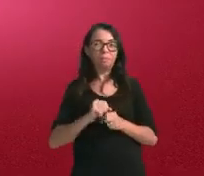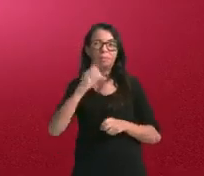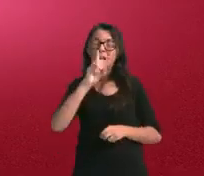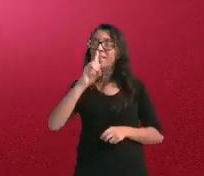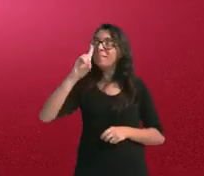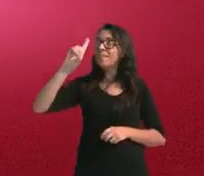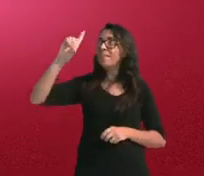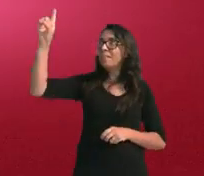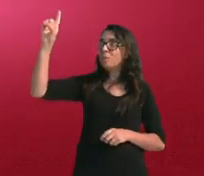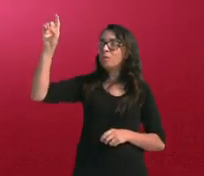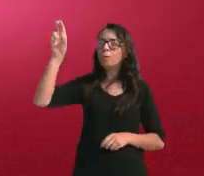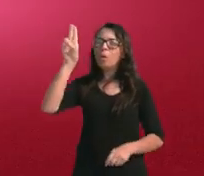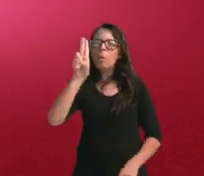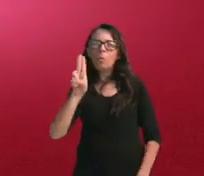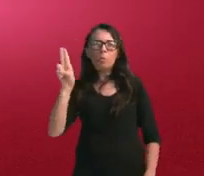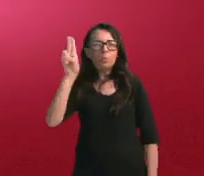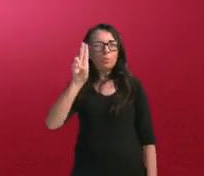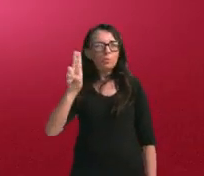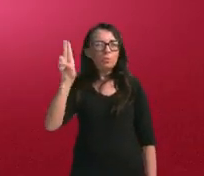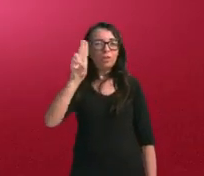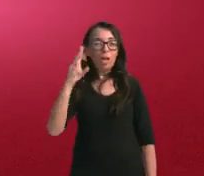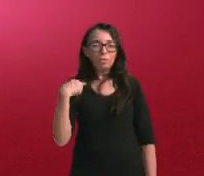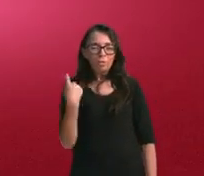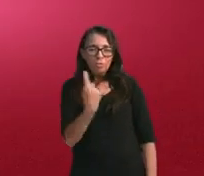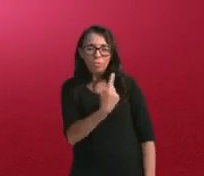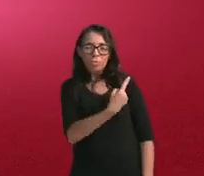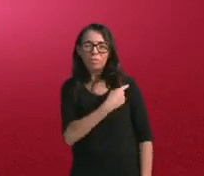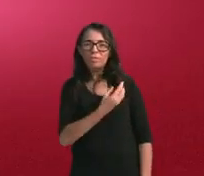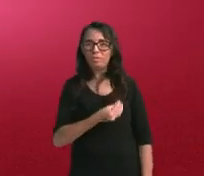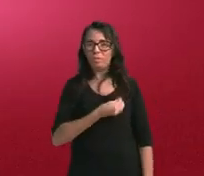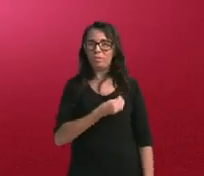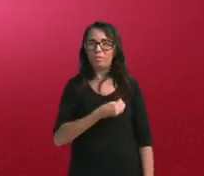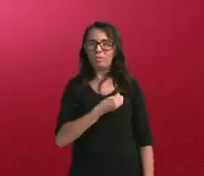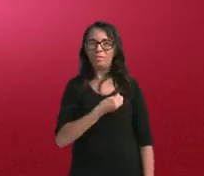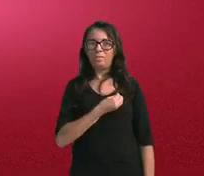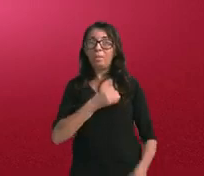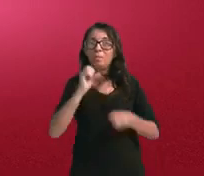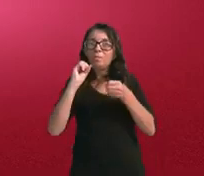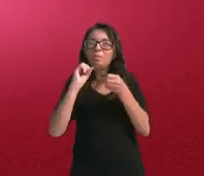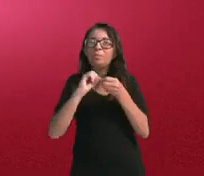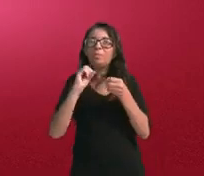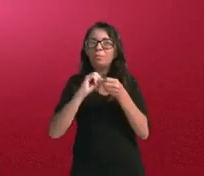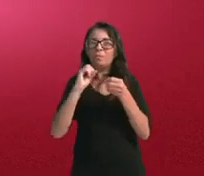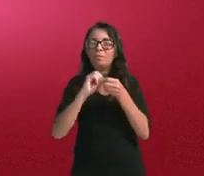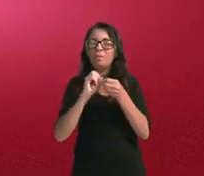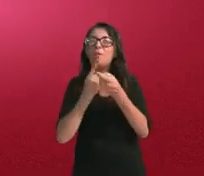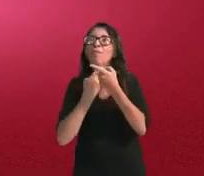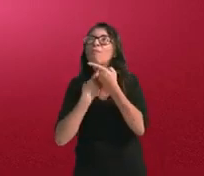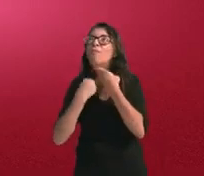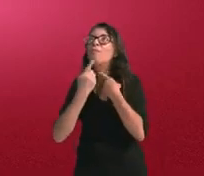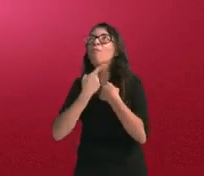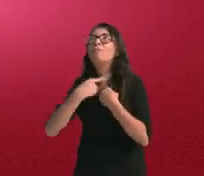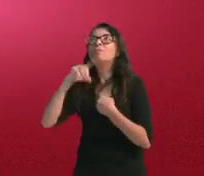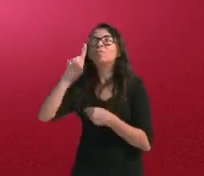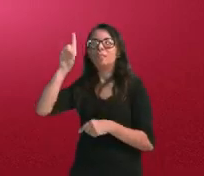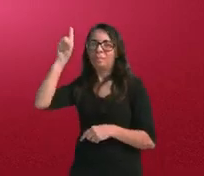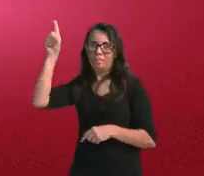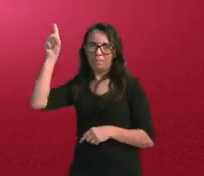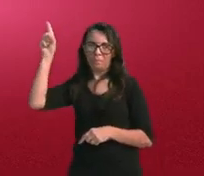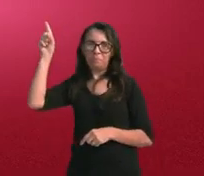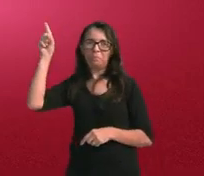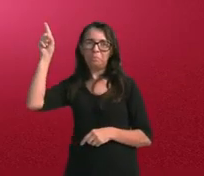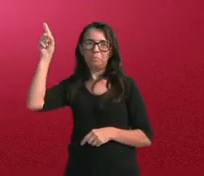por seu intermédio. Então, creia que Deus age através do seu intermédio.